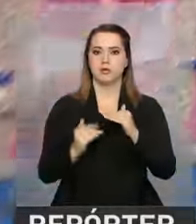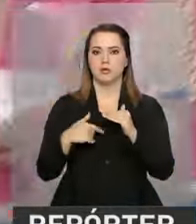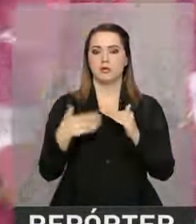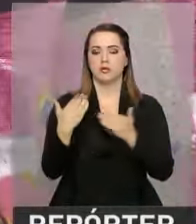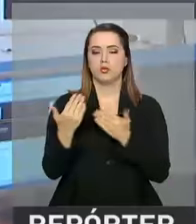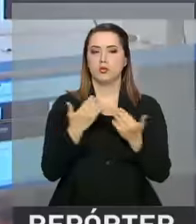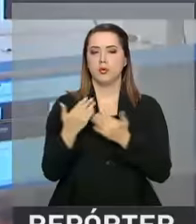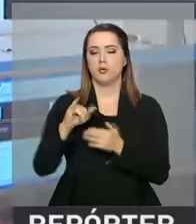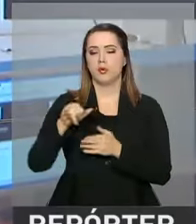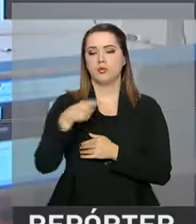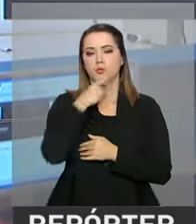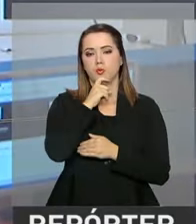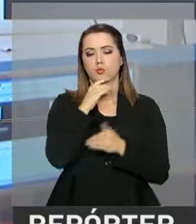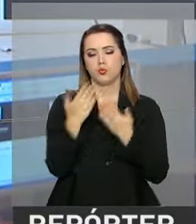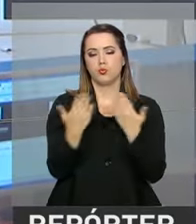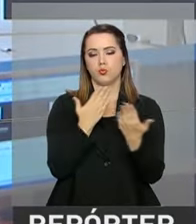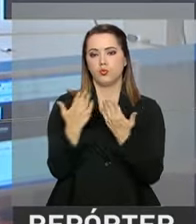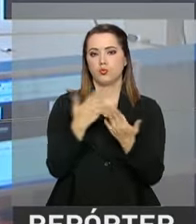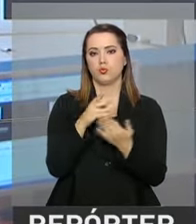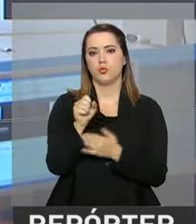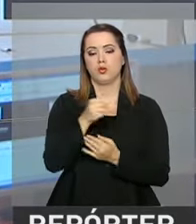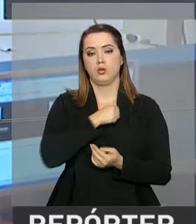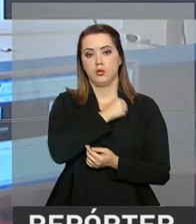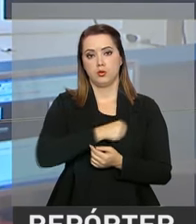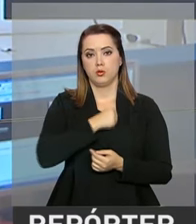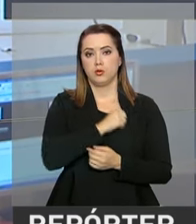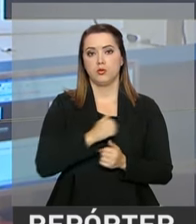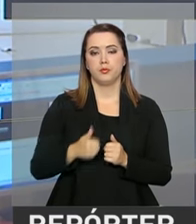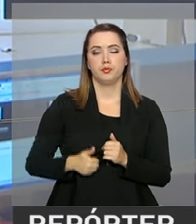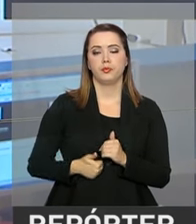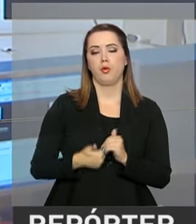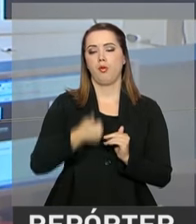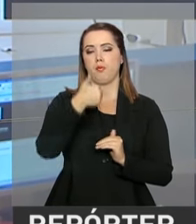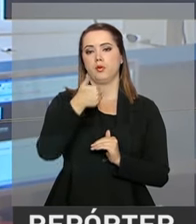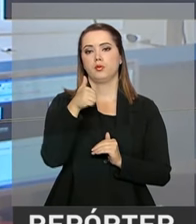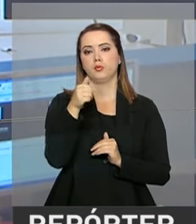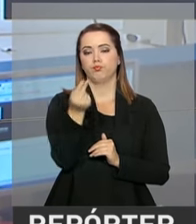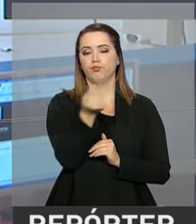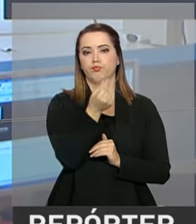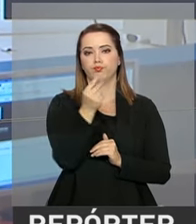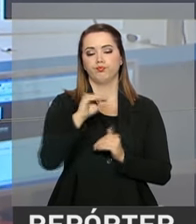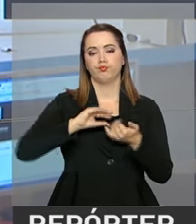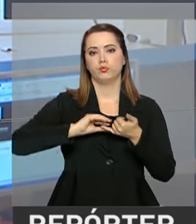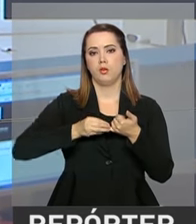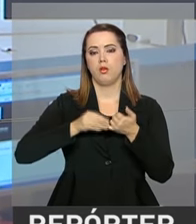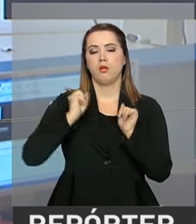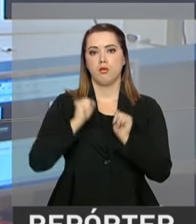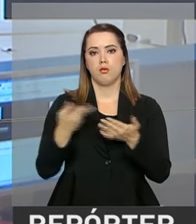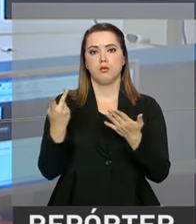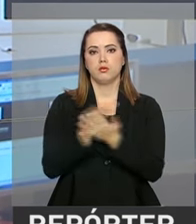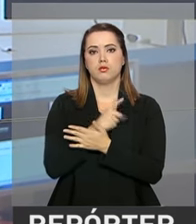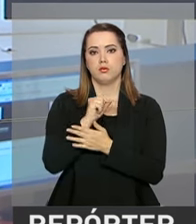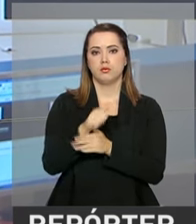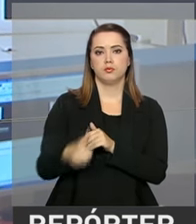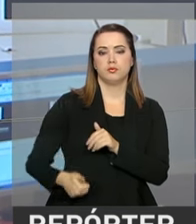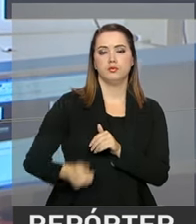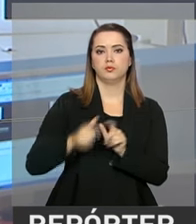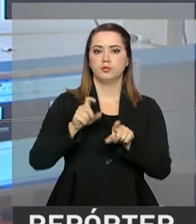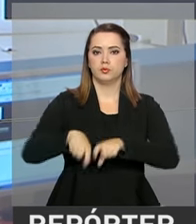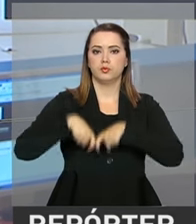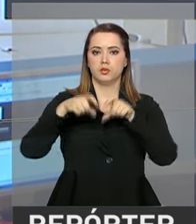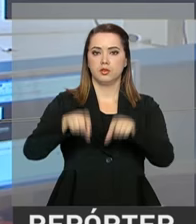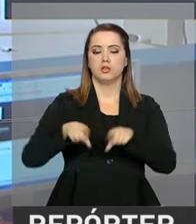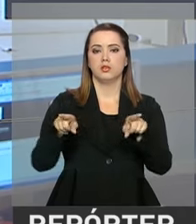julho para agosto. A melhora do preço do feijão, entre outros fatores, pode ter sido determinada pela recuperação da produção e pelo